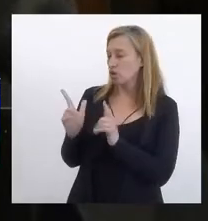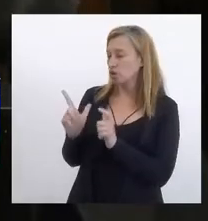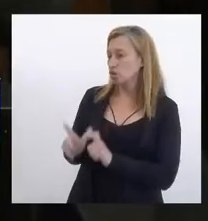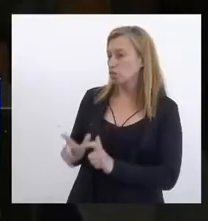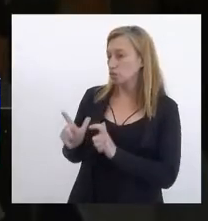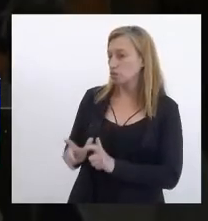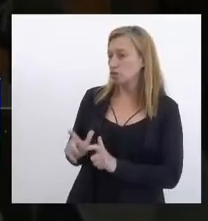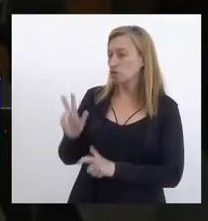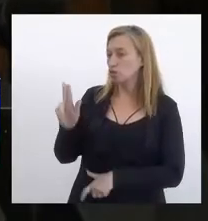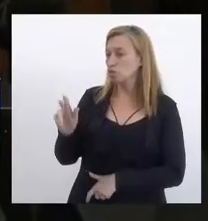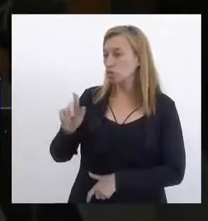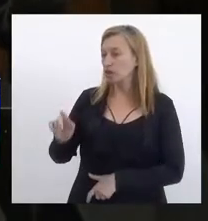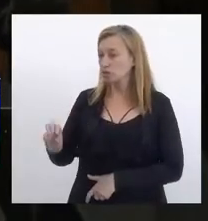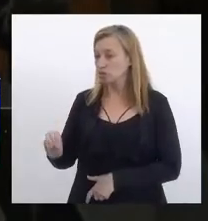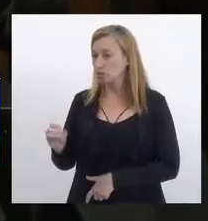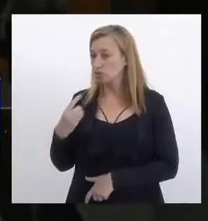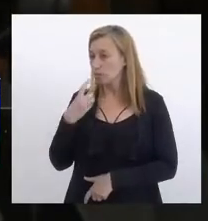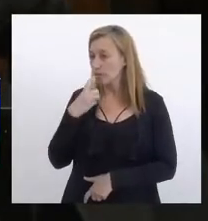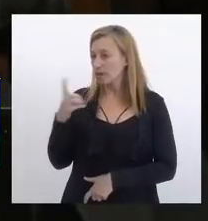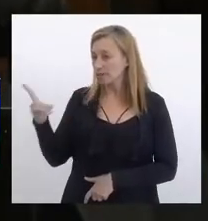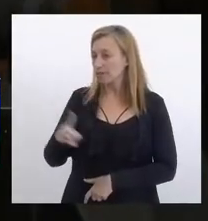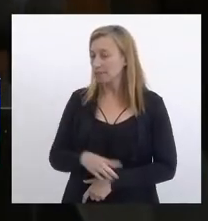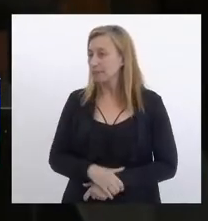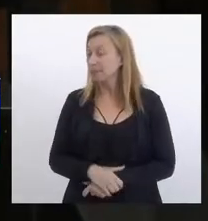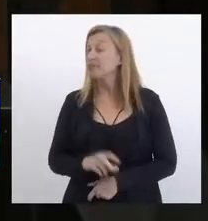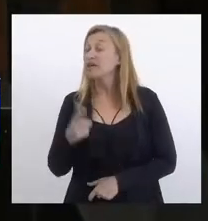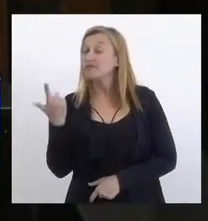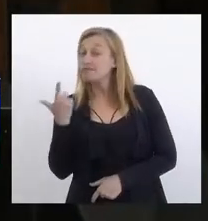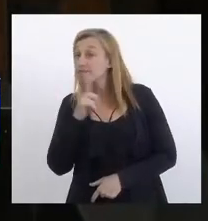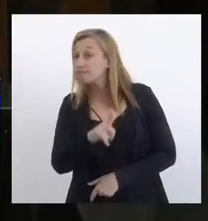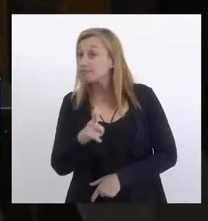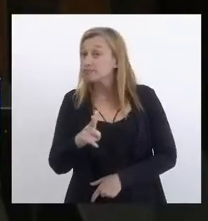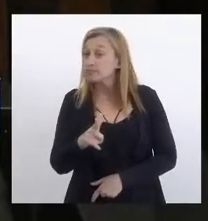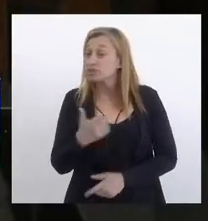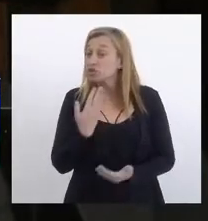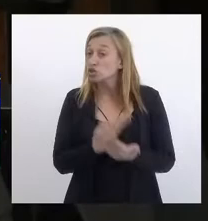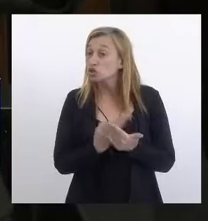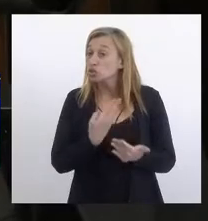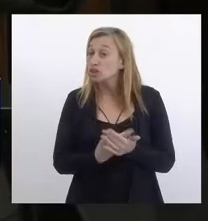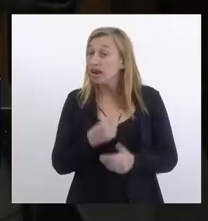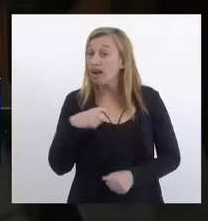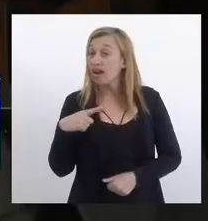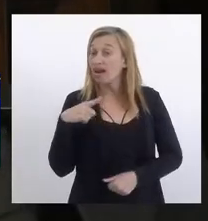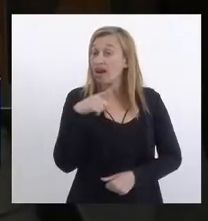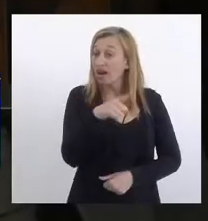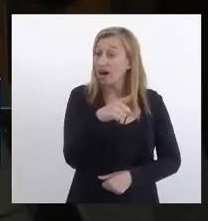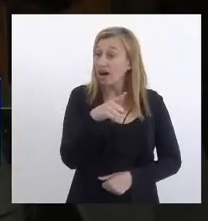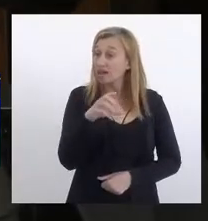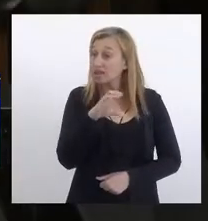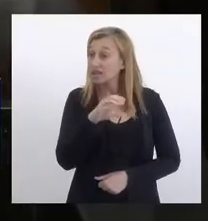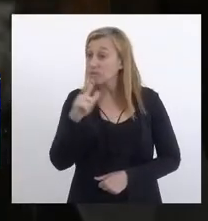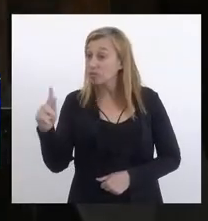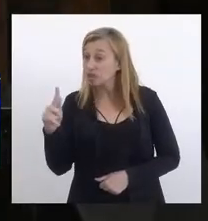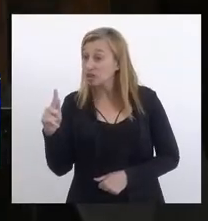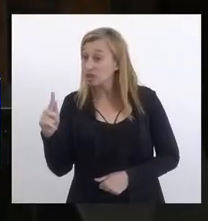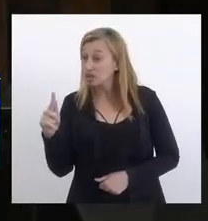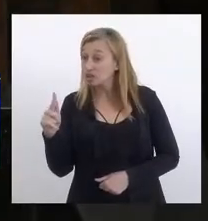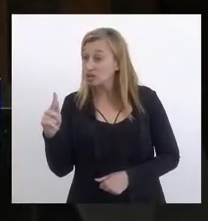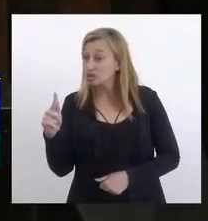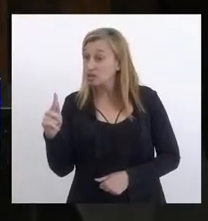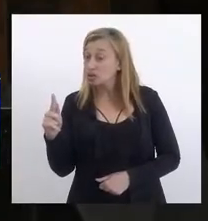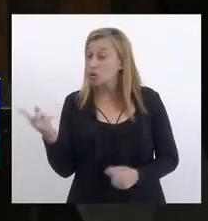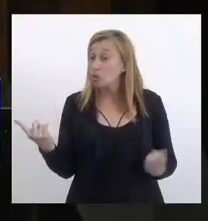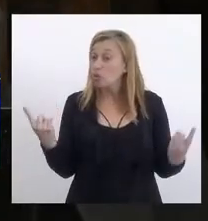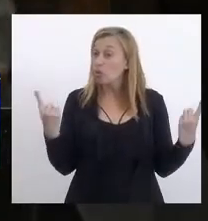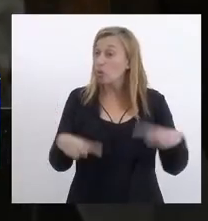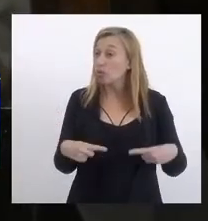da UESO vai conseguir estudar lá no campus de Campo Grande,